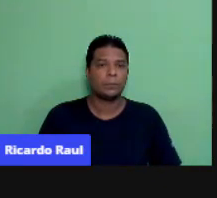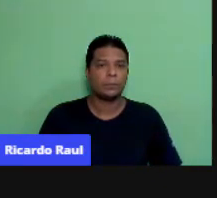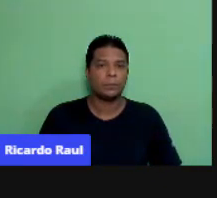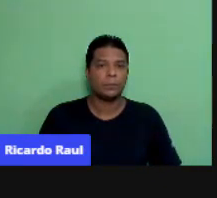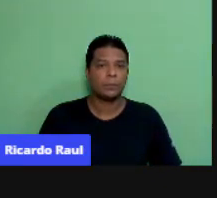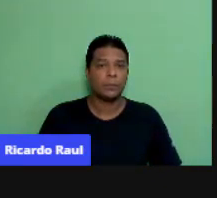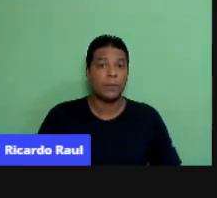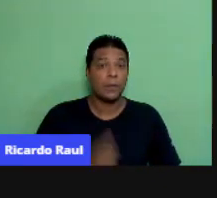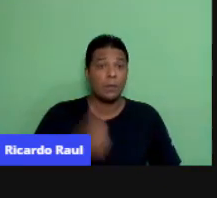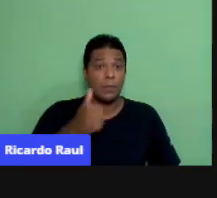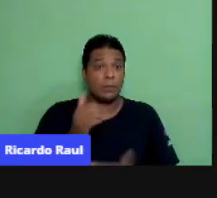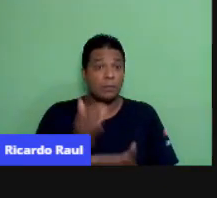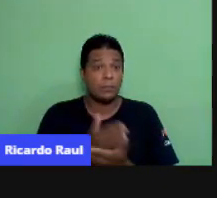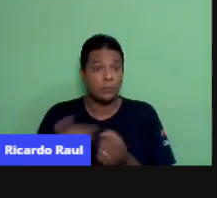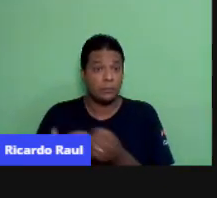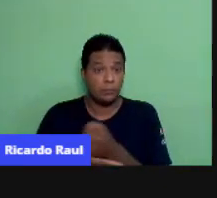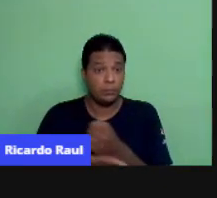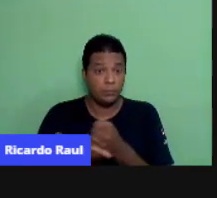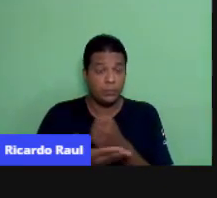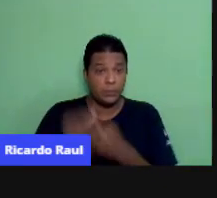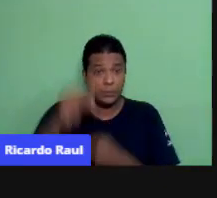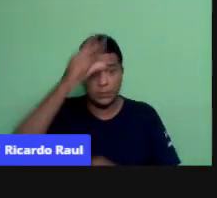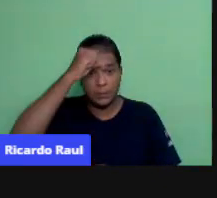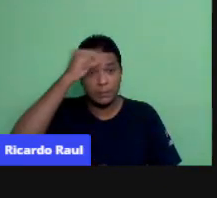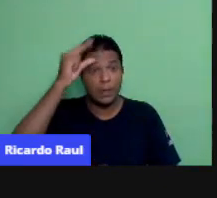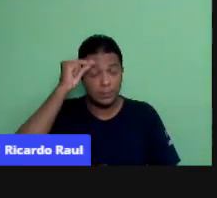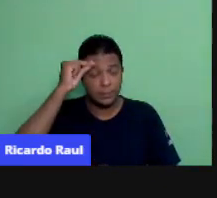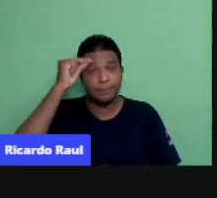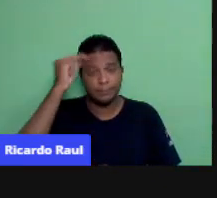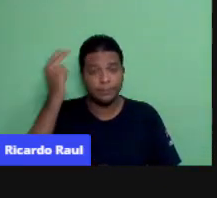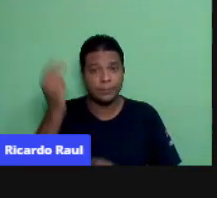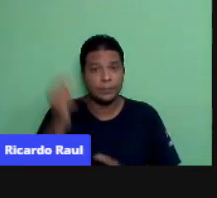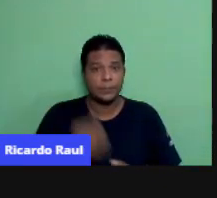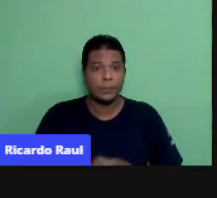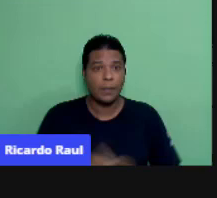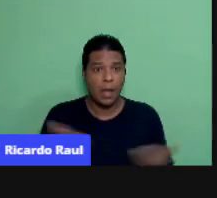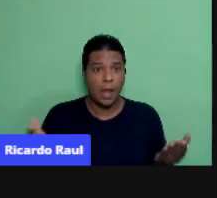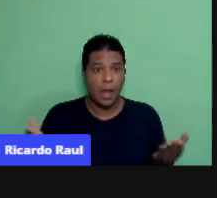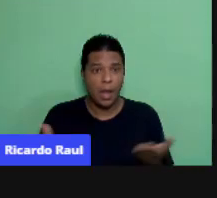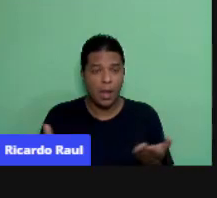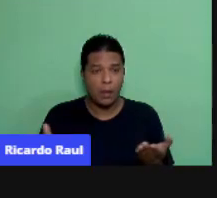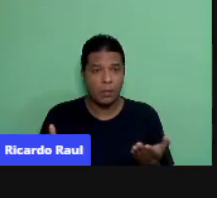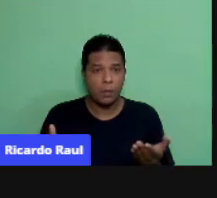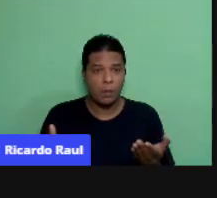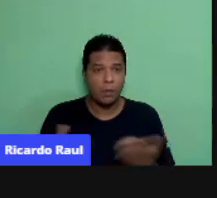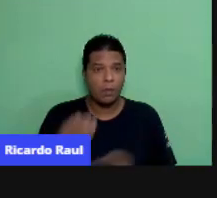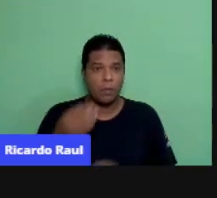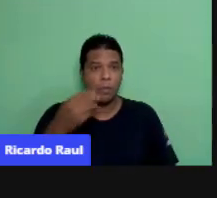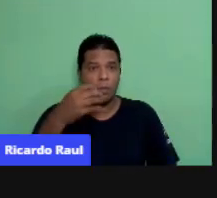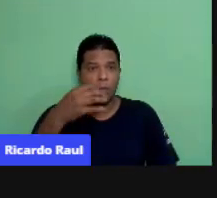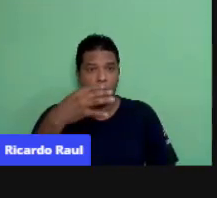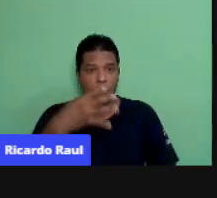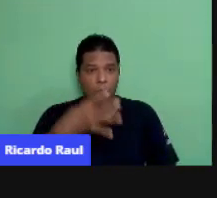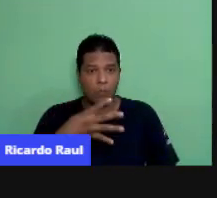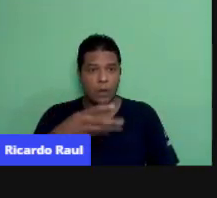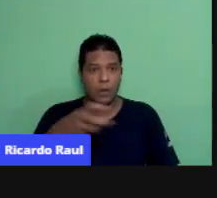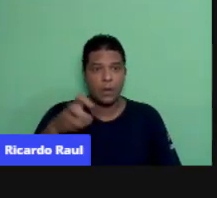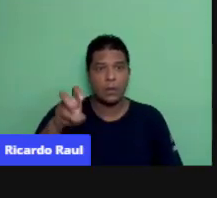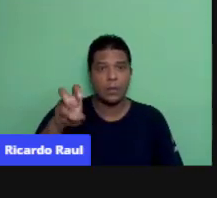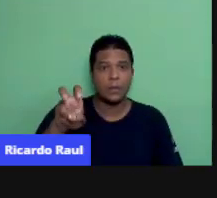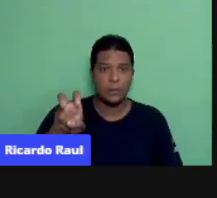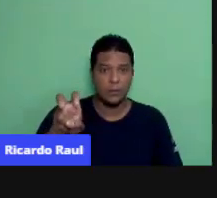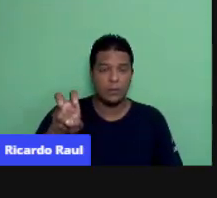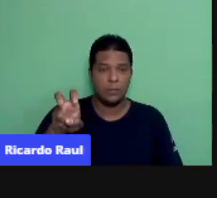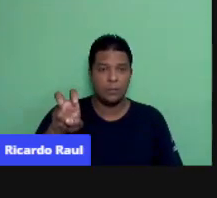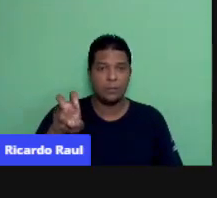primeiros cadernos foram elaborados pela CEMED, tá? E agora vai ter o caderno 4 e 5.